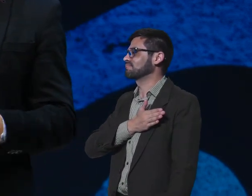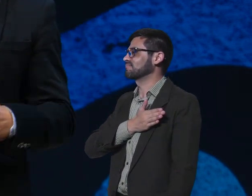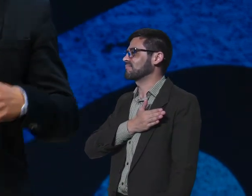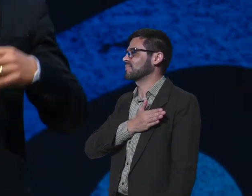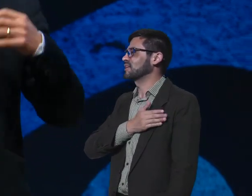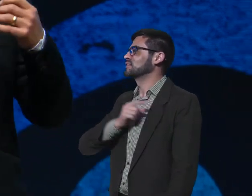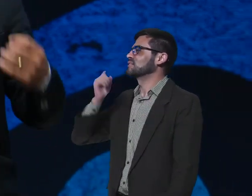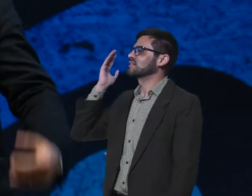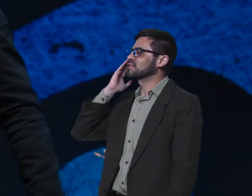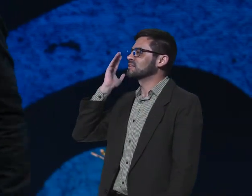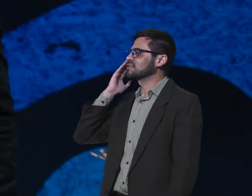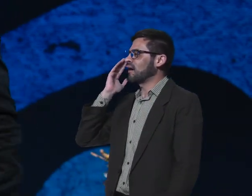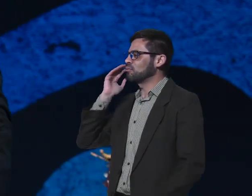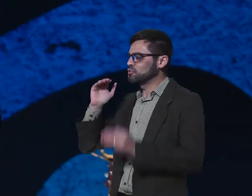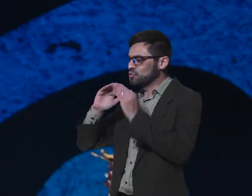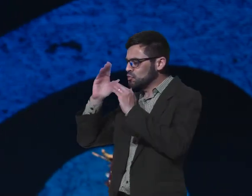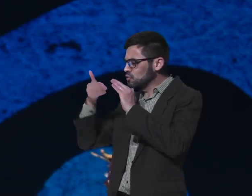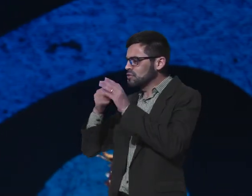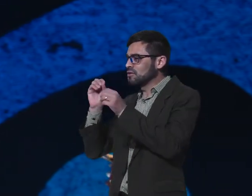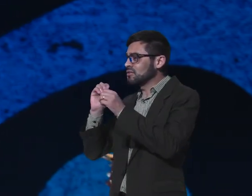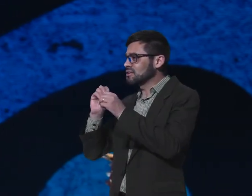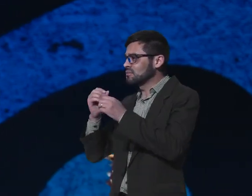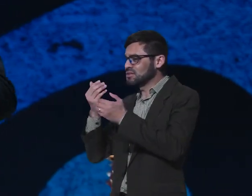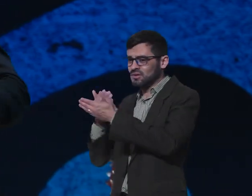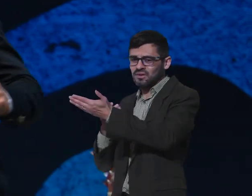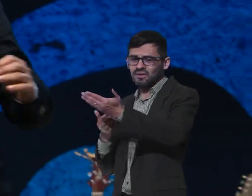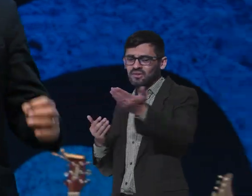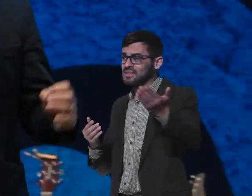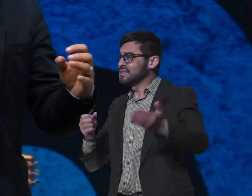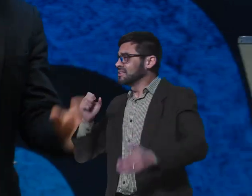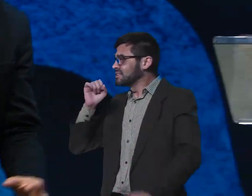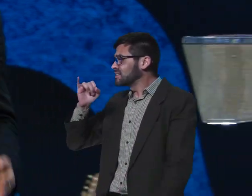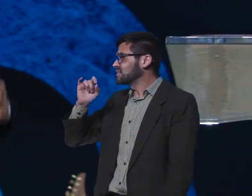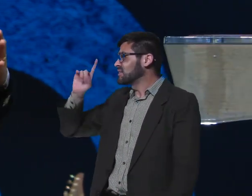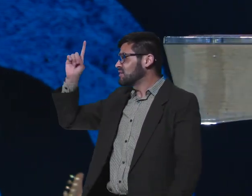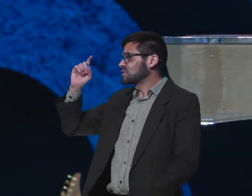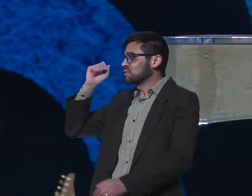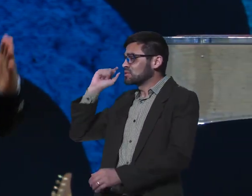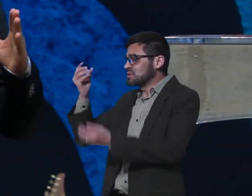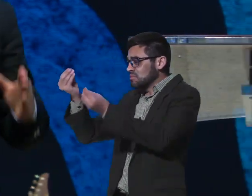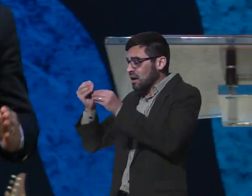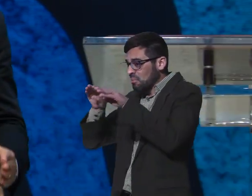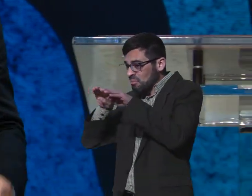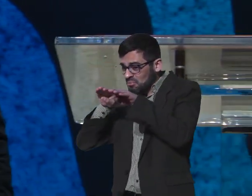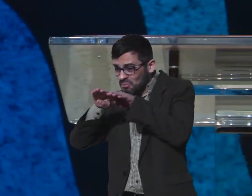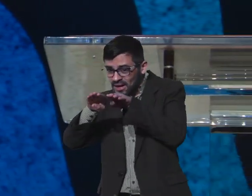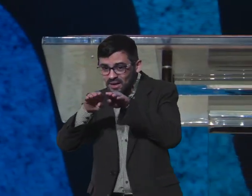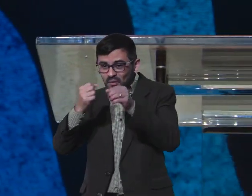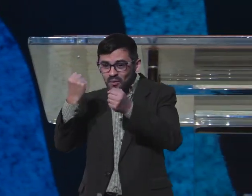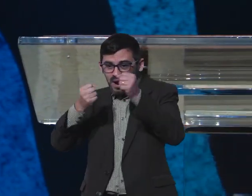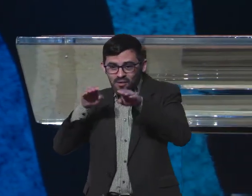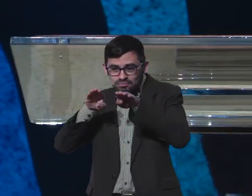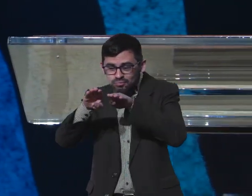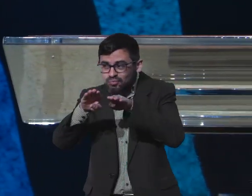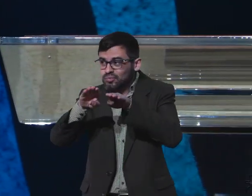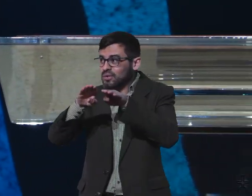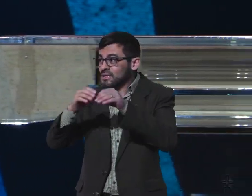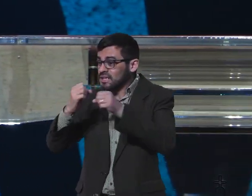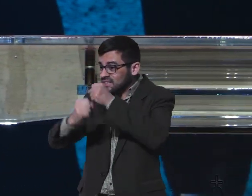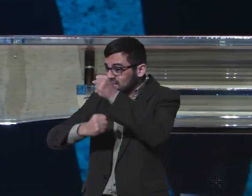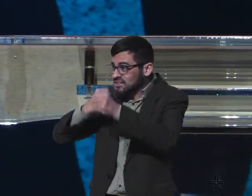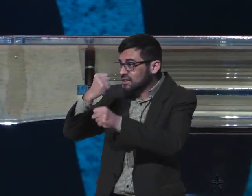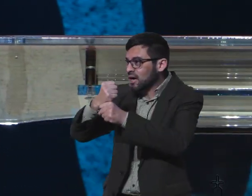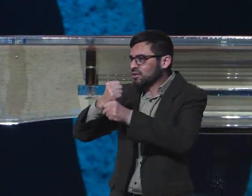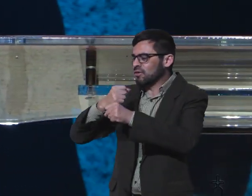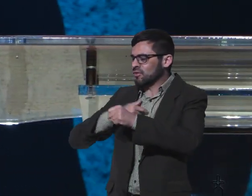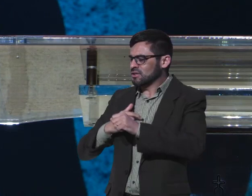o Senhor sabe da minha dedicação, mas olha, se o Senhor conseguir uma vaga para mim nesse estacionamento, esse ano eu vou me